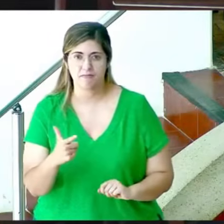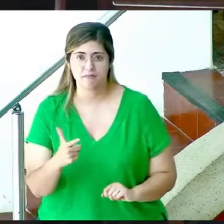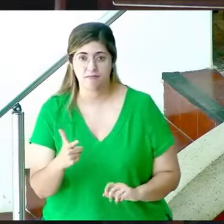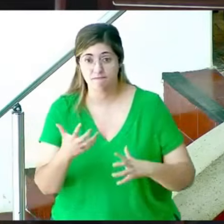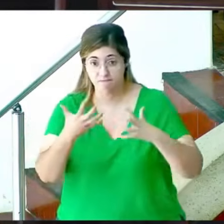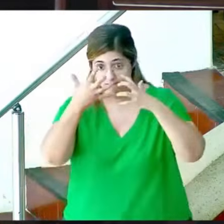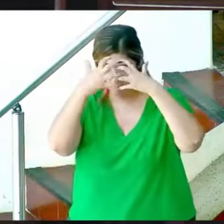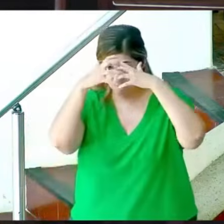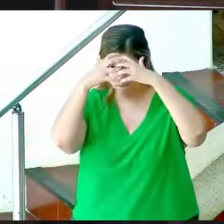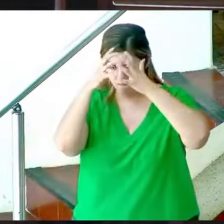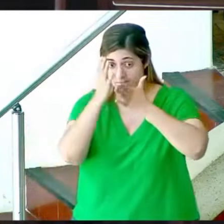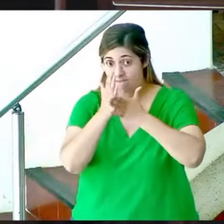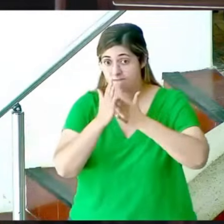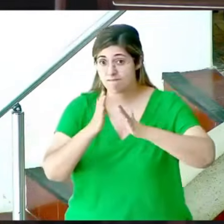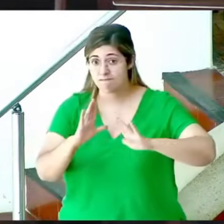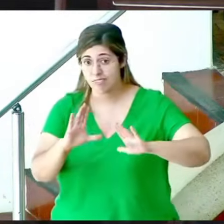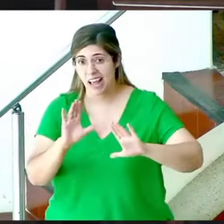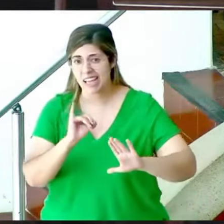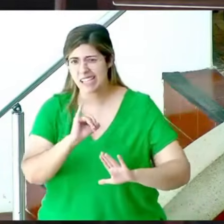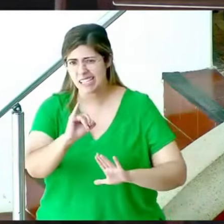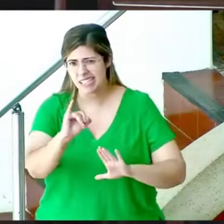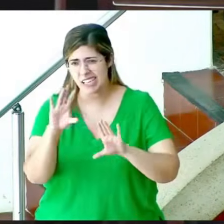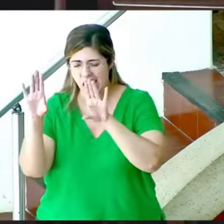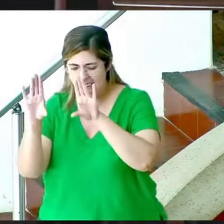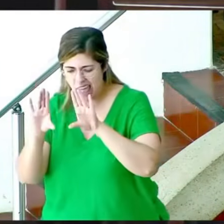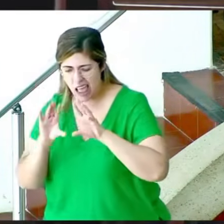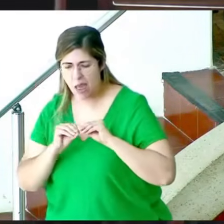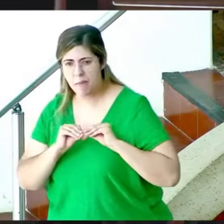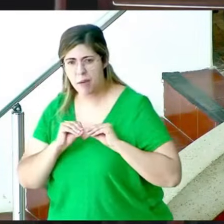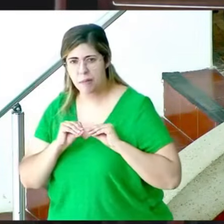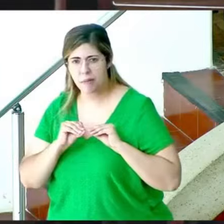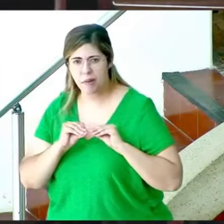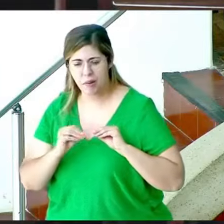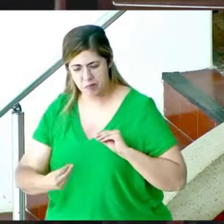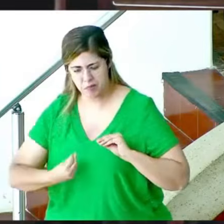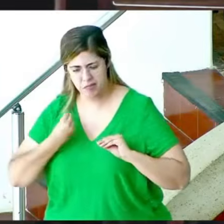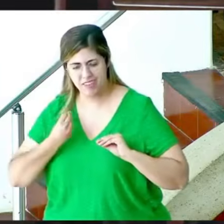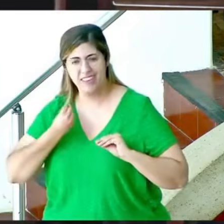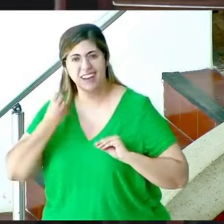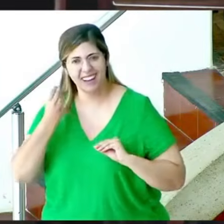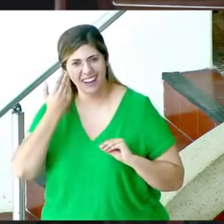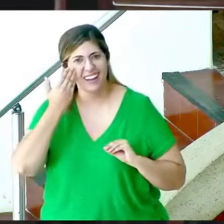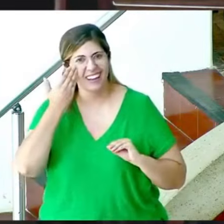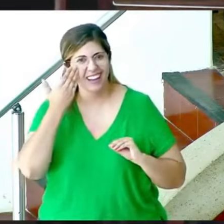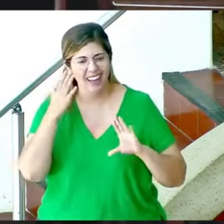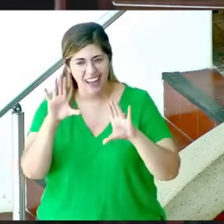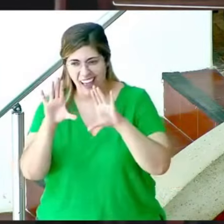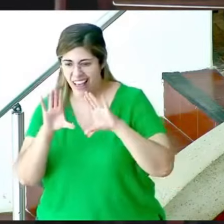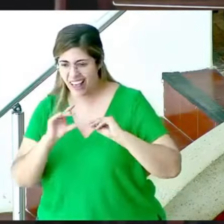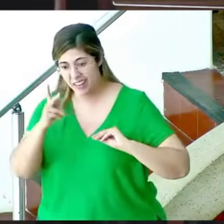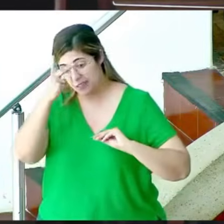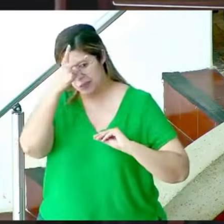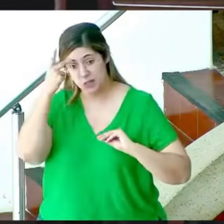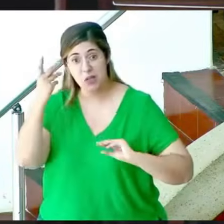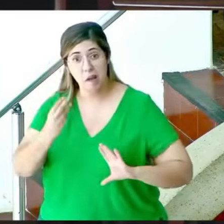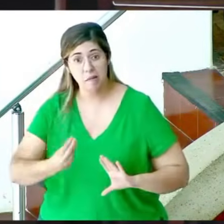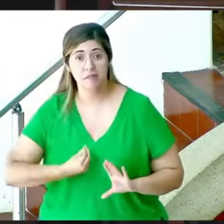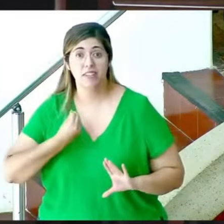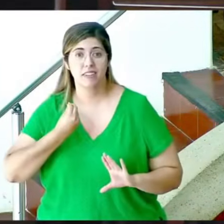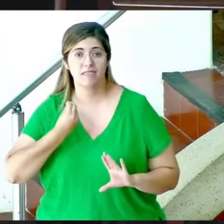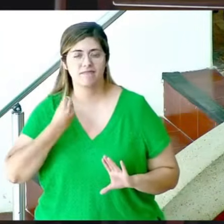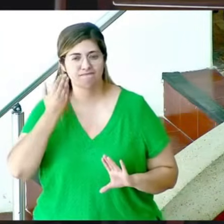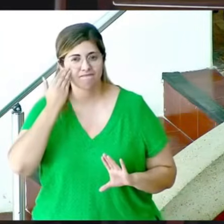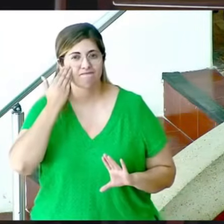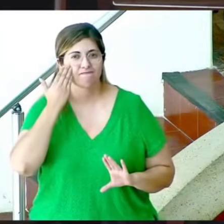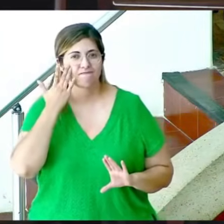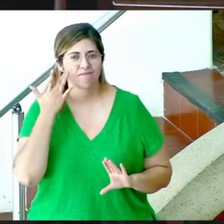não recebemos as pessoas na nossa vida. Não estou falando da casa mais, não estou falando da igreja, estou falando da nossa vida. E então nós